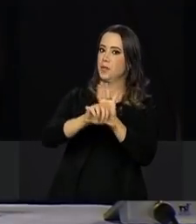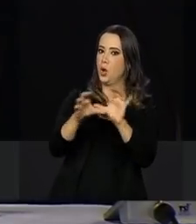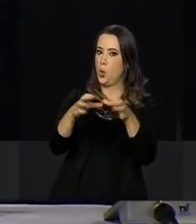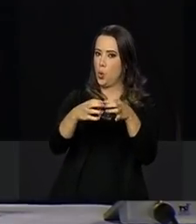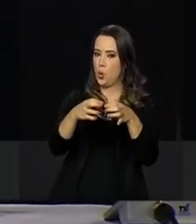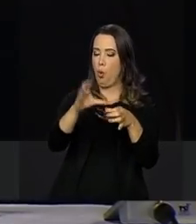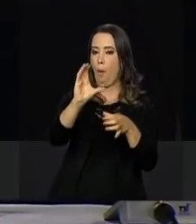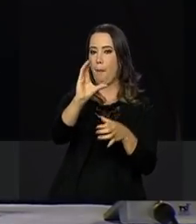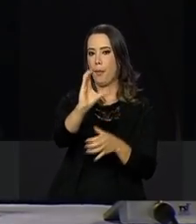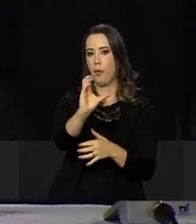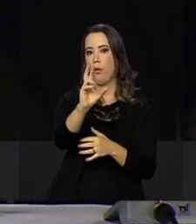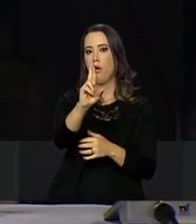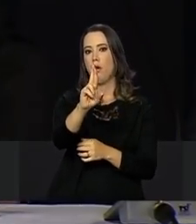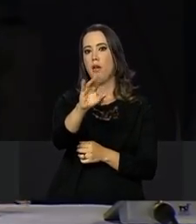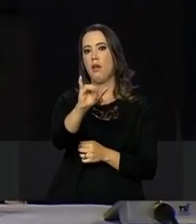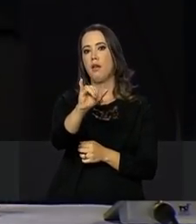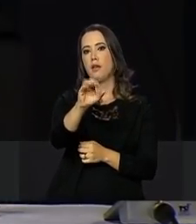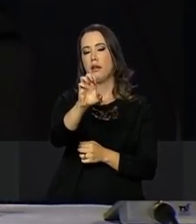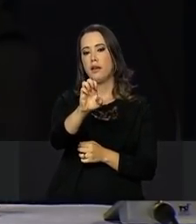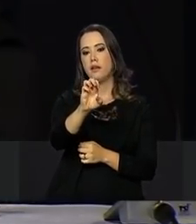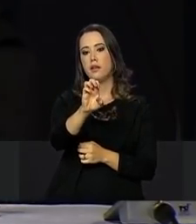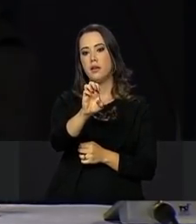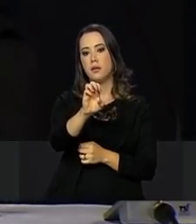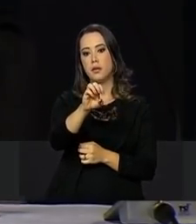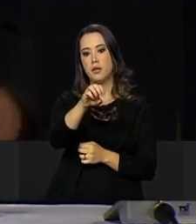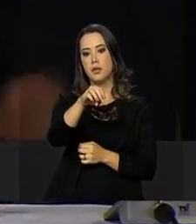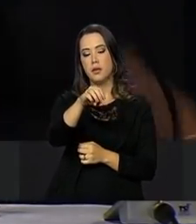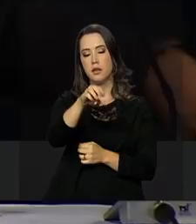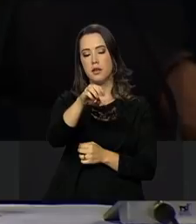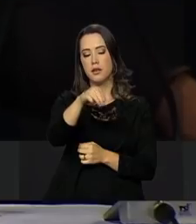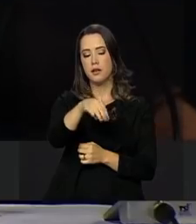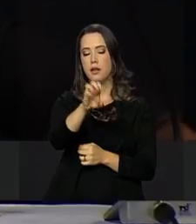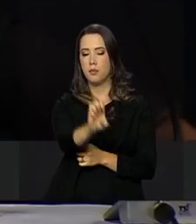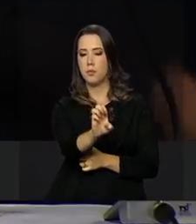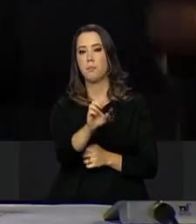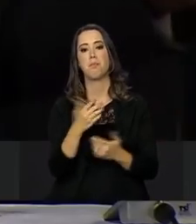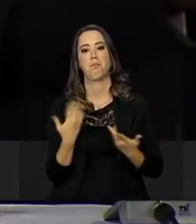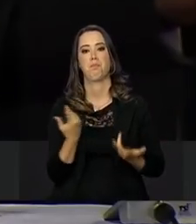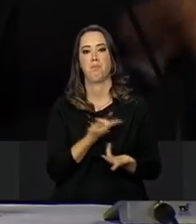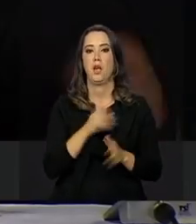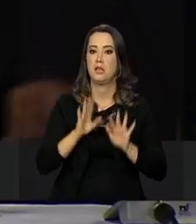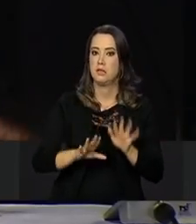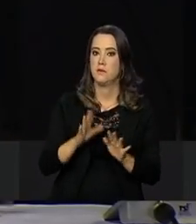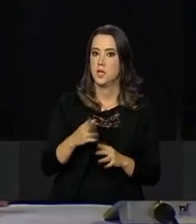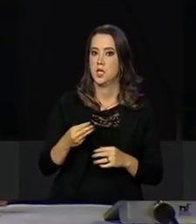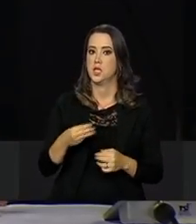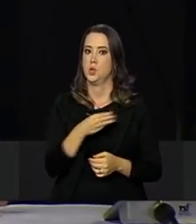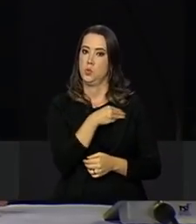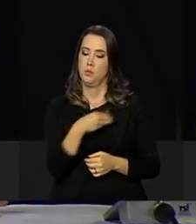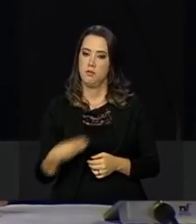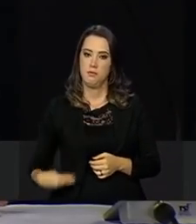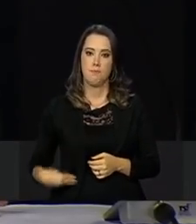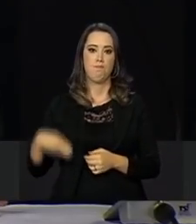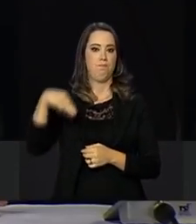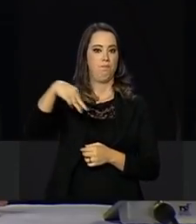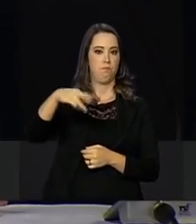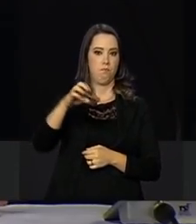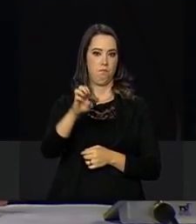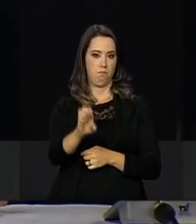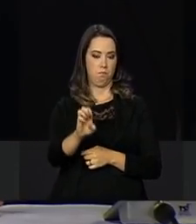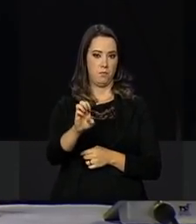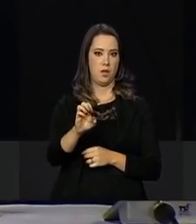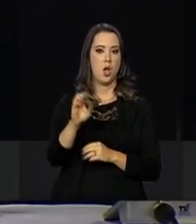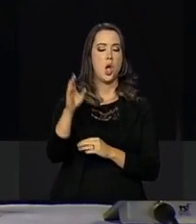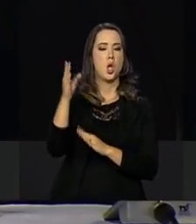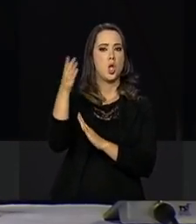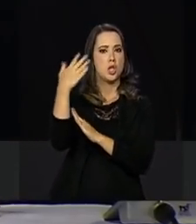vezes, presidente Toffoli, nós somos obrigados, pelo Ministério das Relações Exteriores, pelo Ministério da Justiça, com o Torquato Jardim, pelo